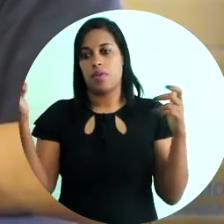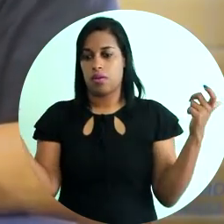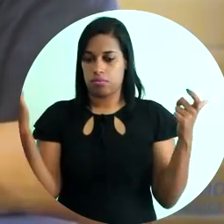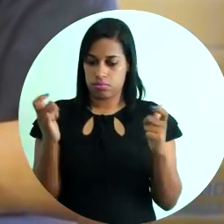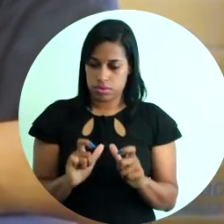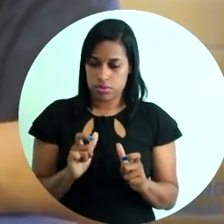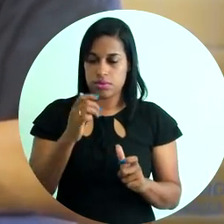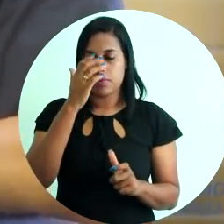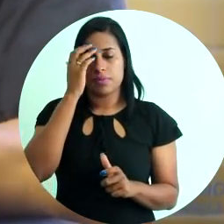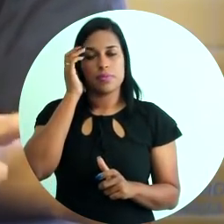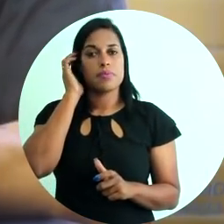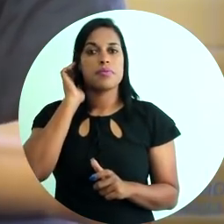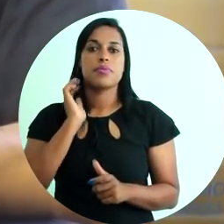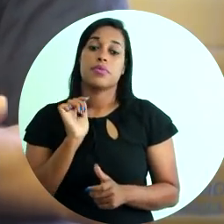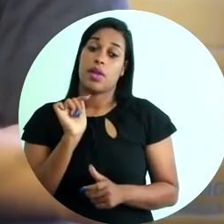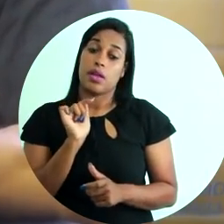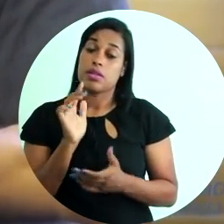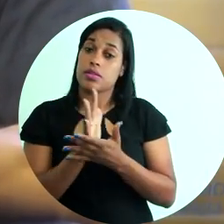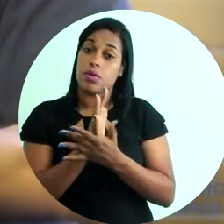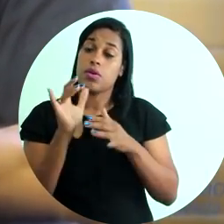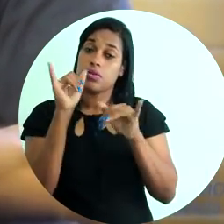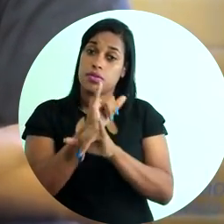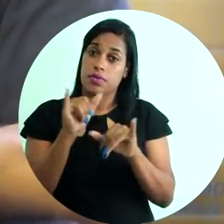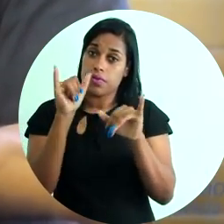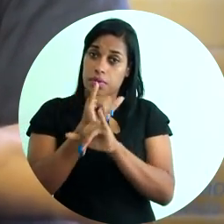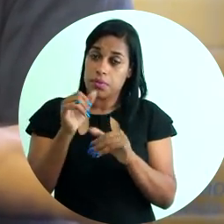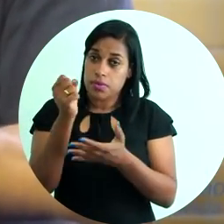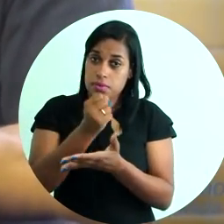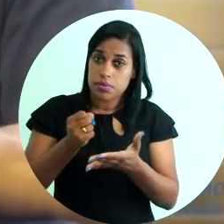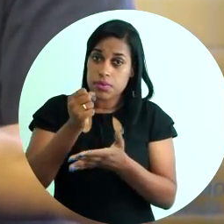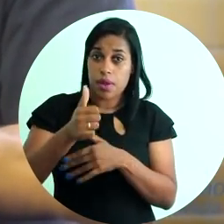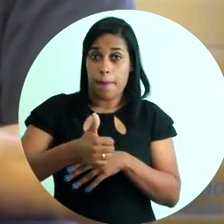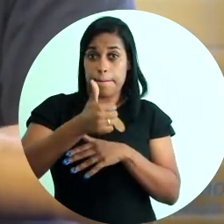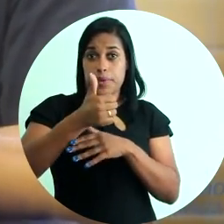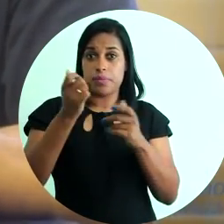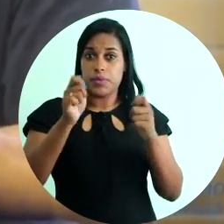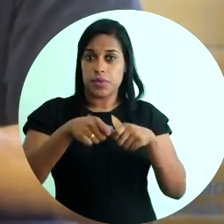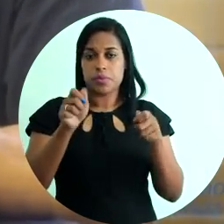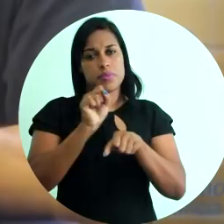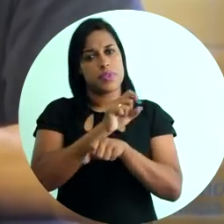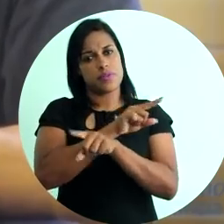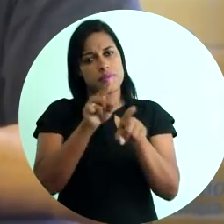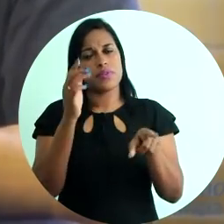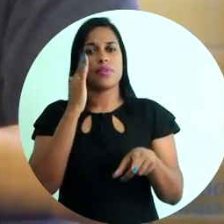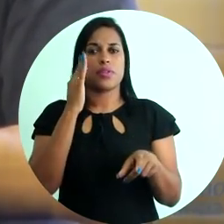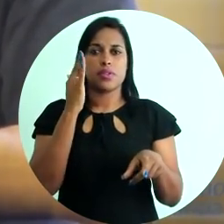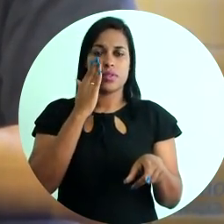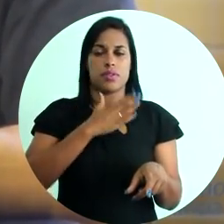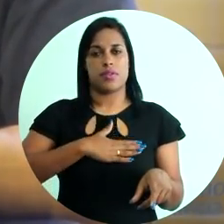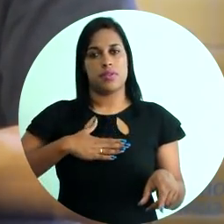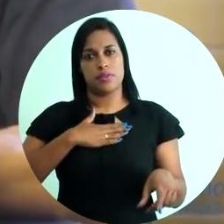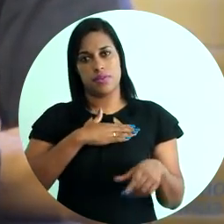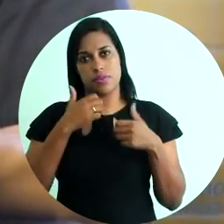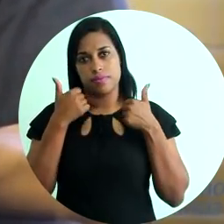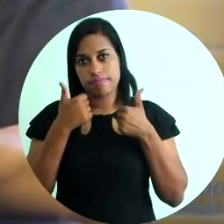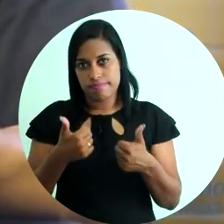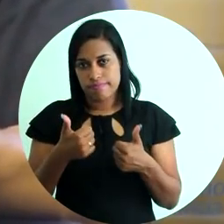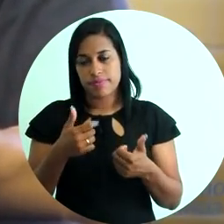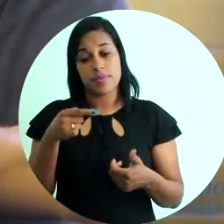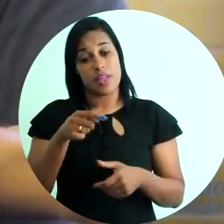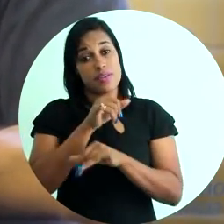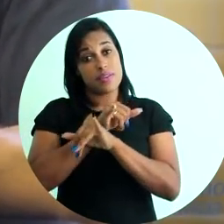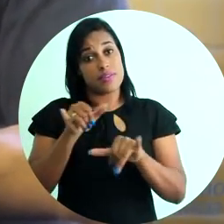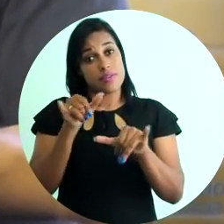reduzido. Então, essas foram as informações básicas da nossa primeira competência. Eu espero que você tenha entendido, espero que você tenha gostado